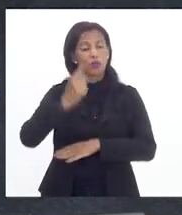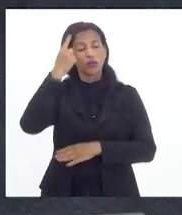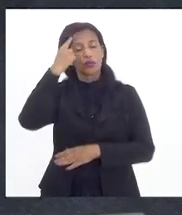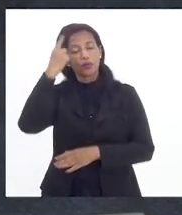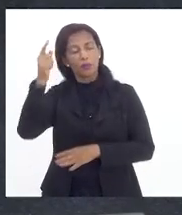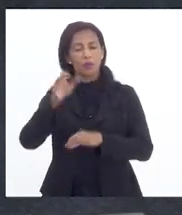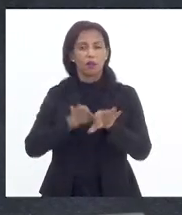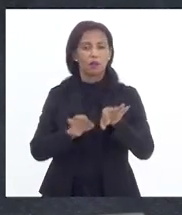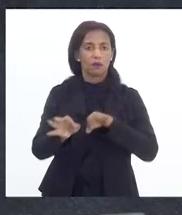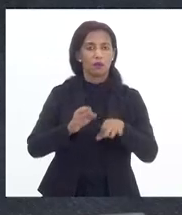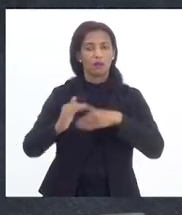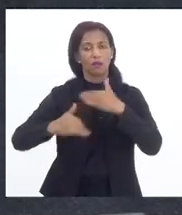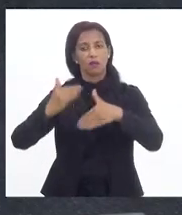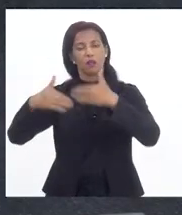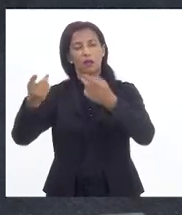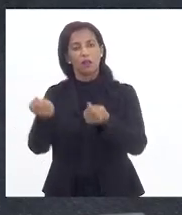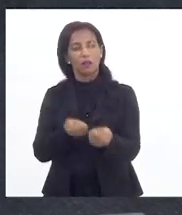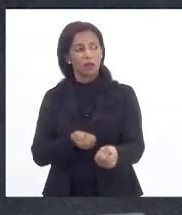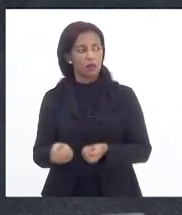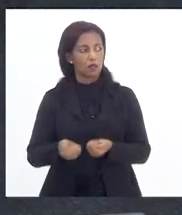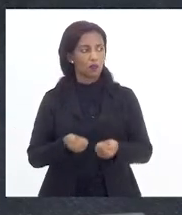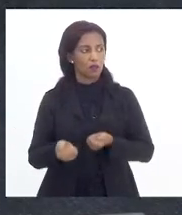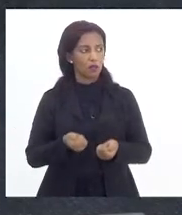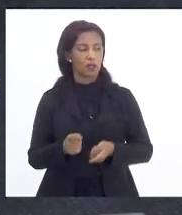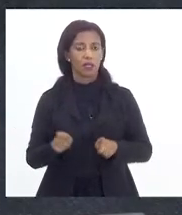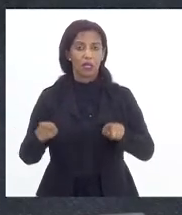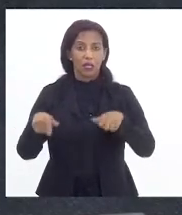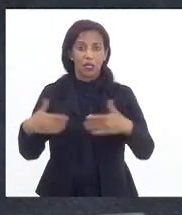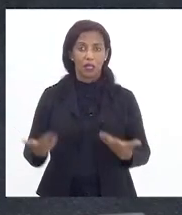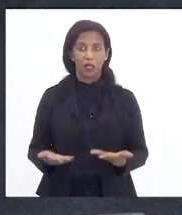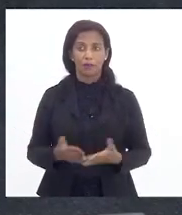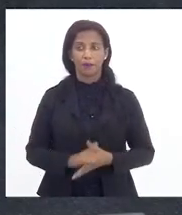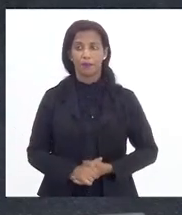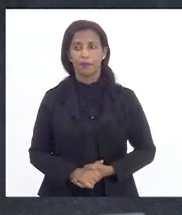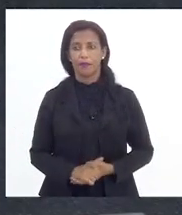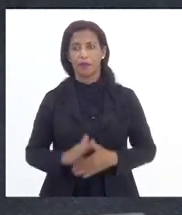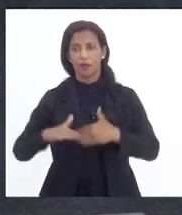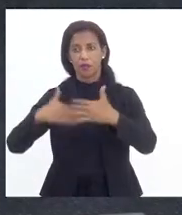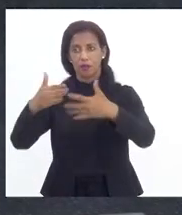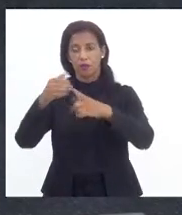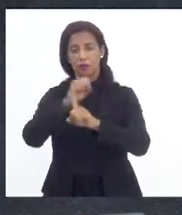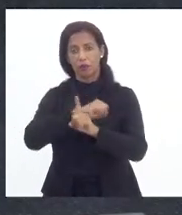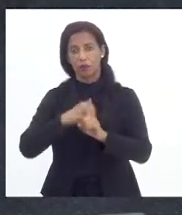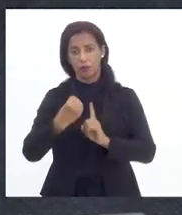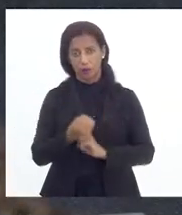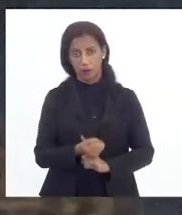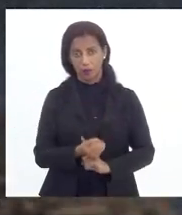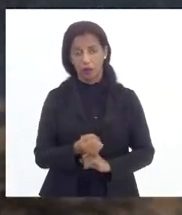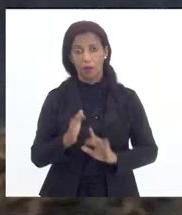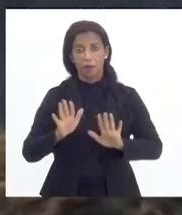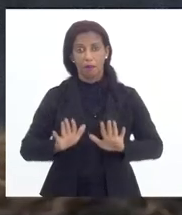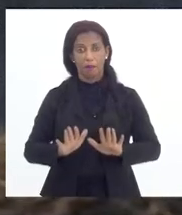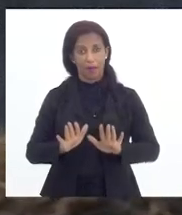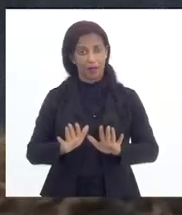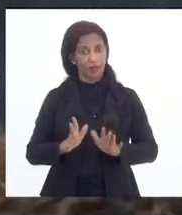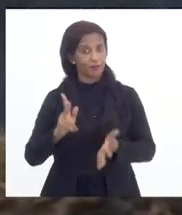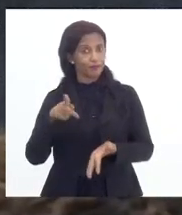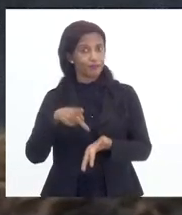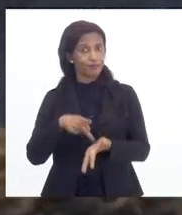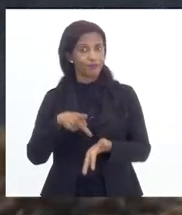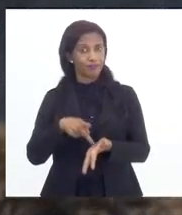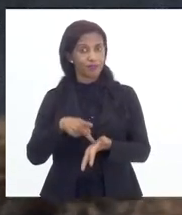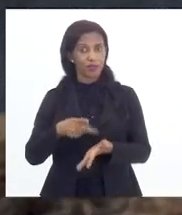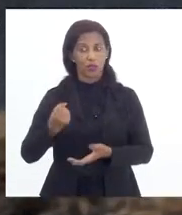pensar num plano desenvolvimento econômico e Desenvolvimento Social mais é fato